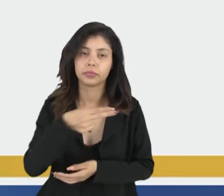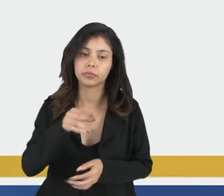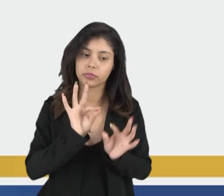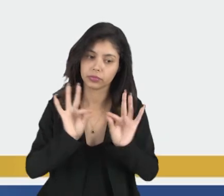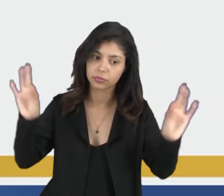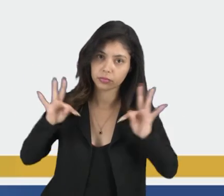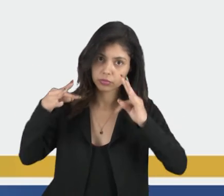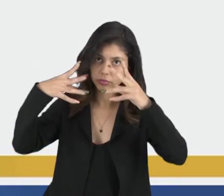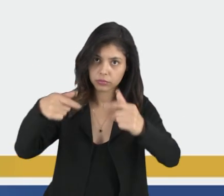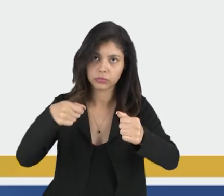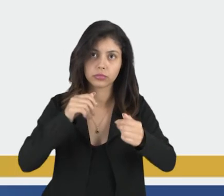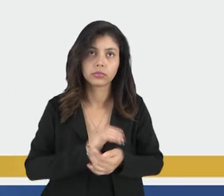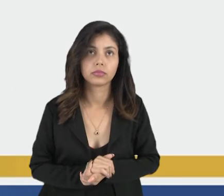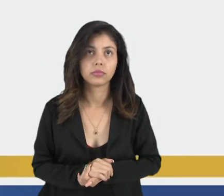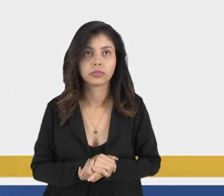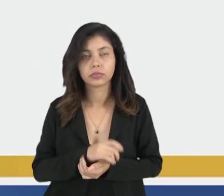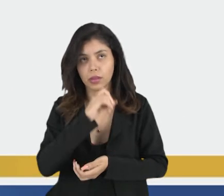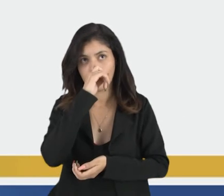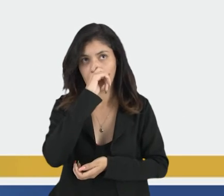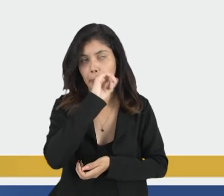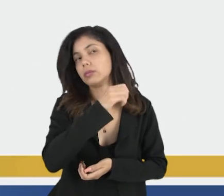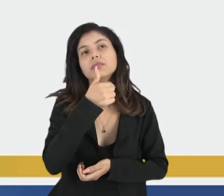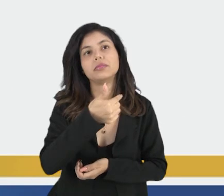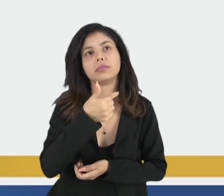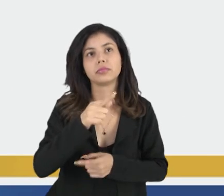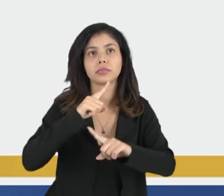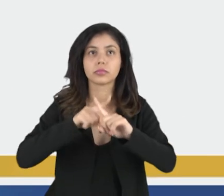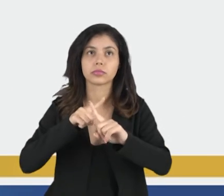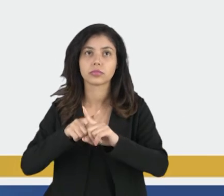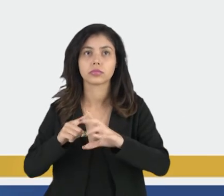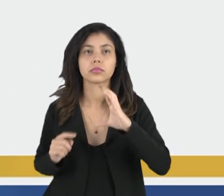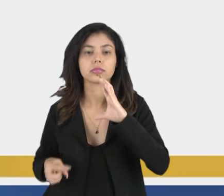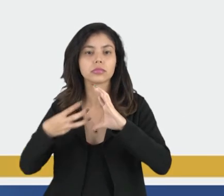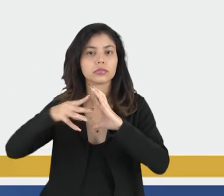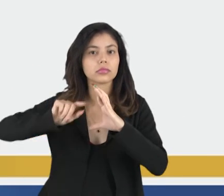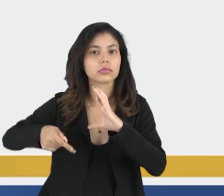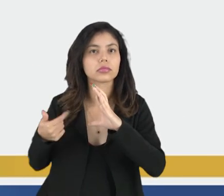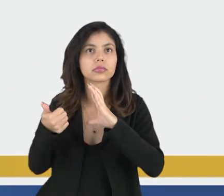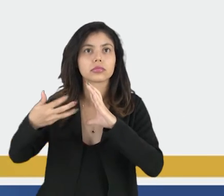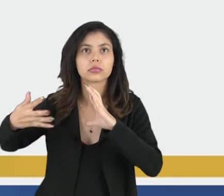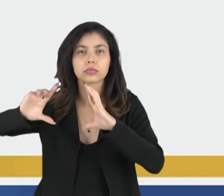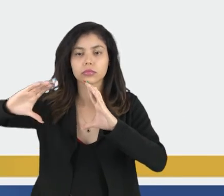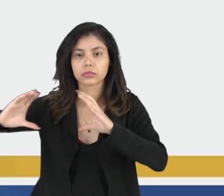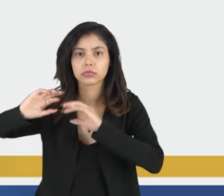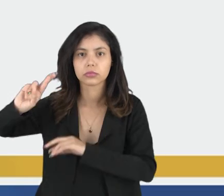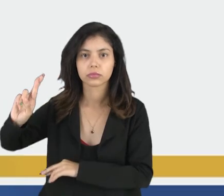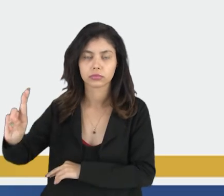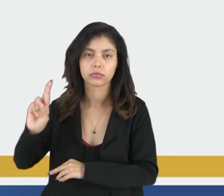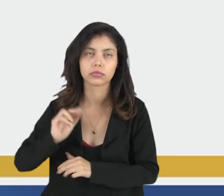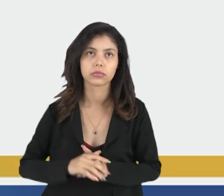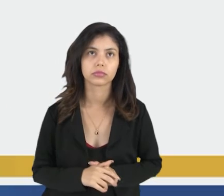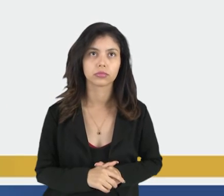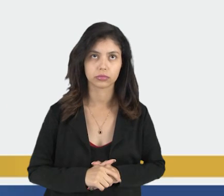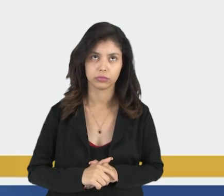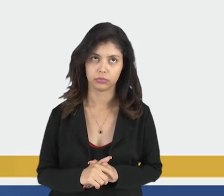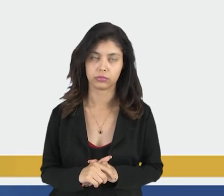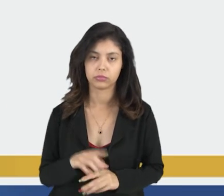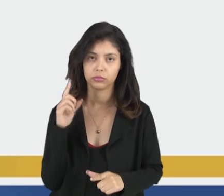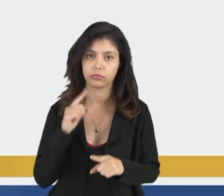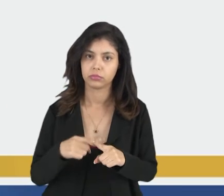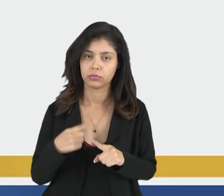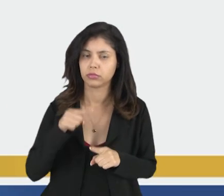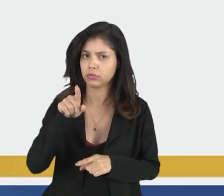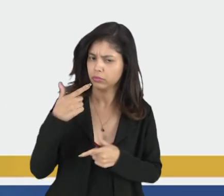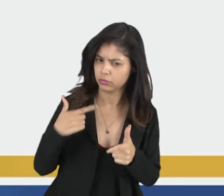comprimento total, que é igual a 2 vezes 3,14 vezes R, porque aí nós não